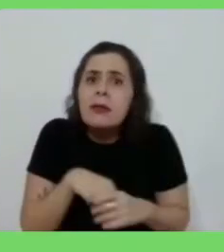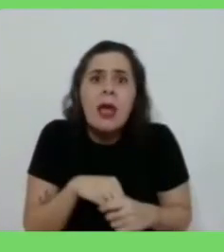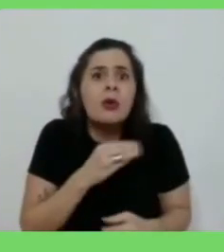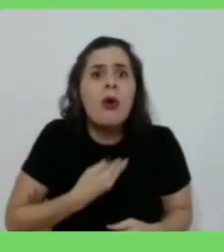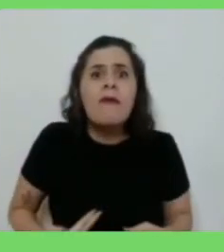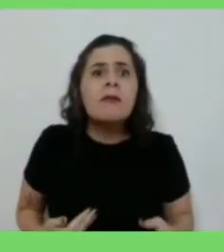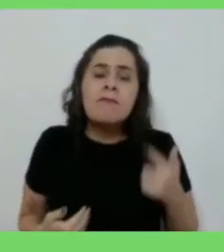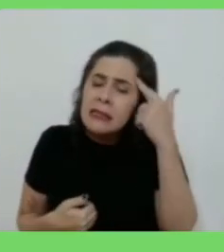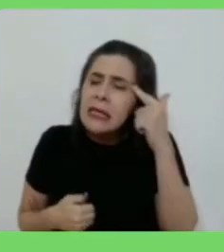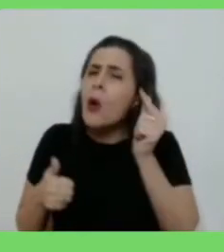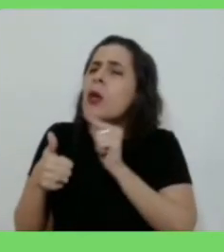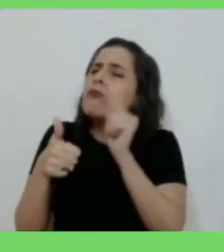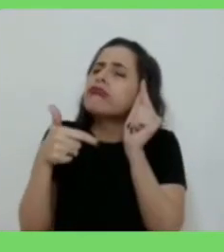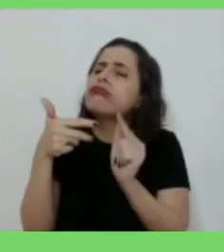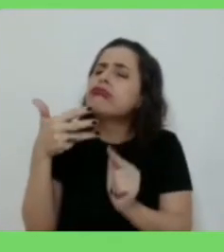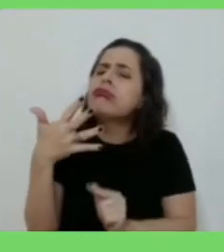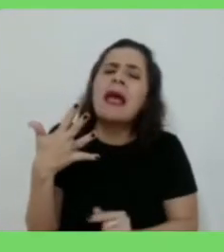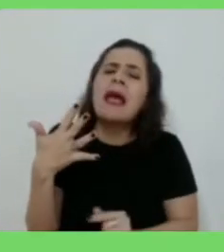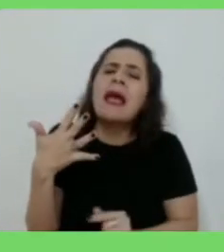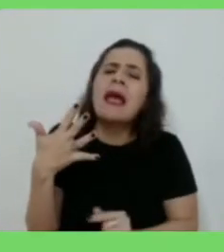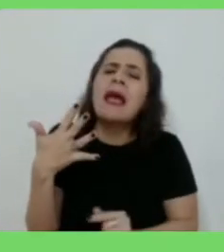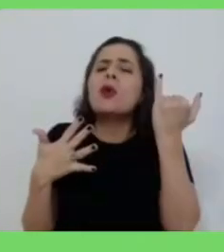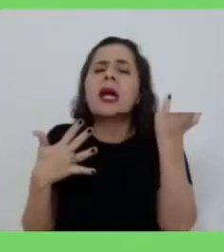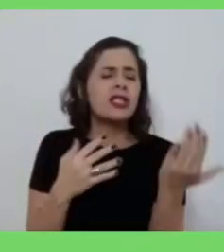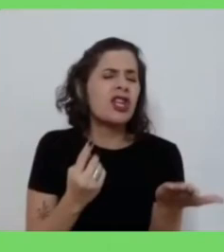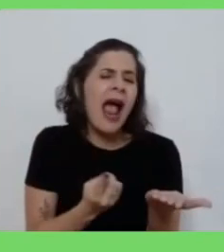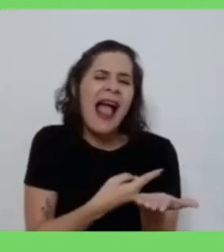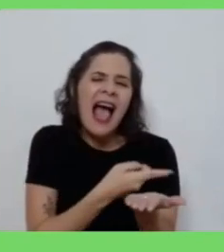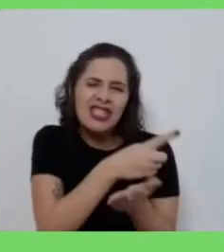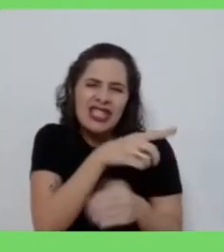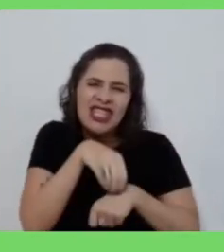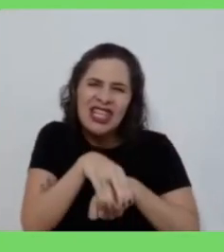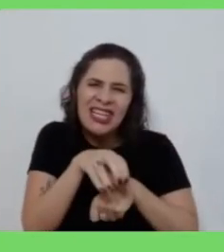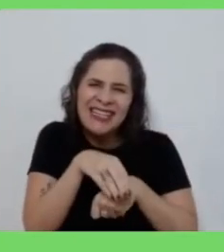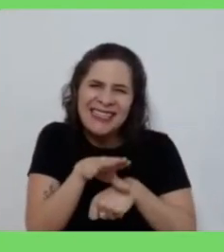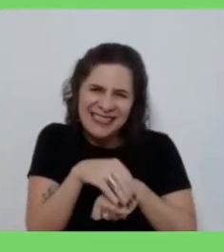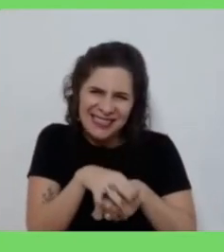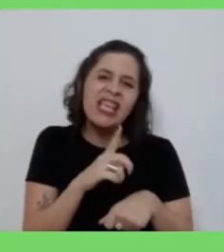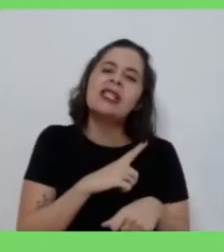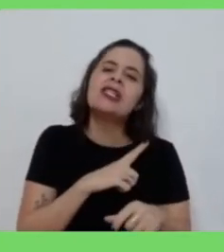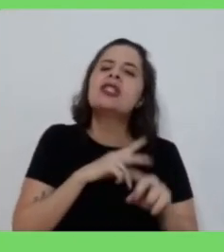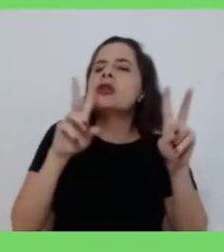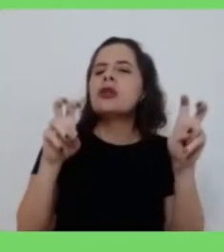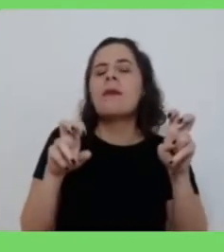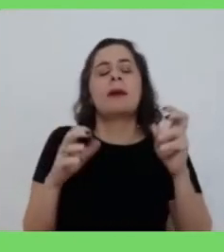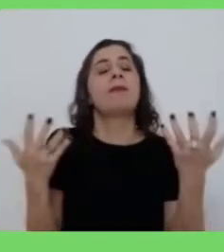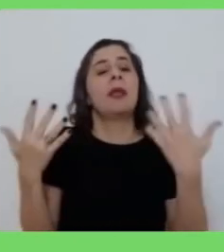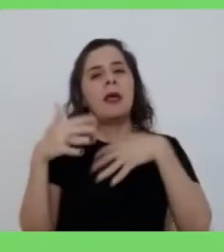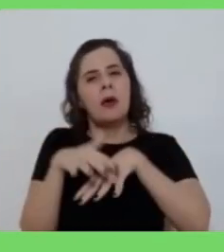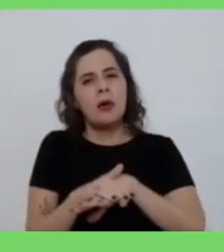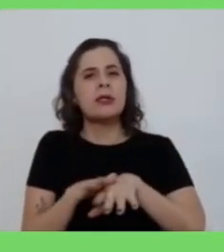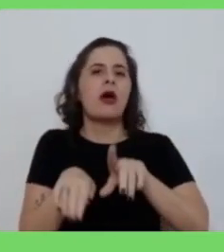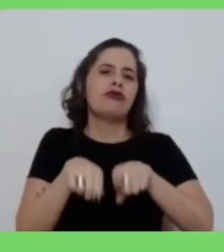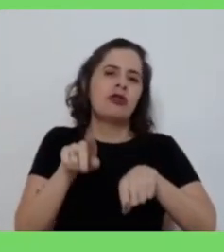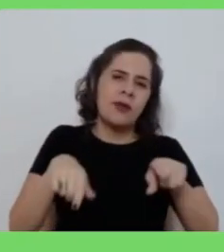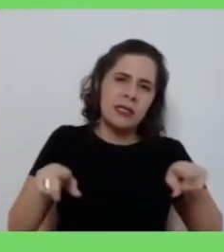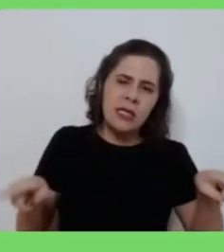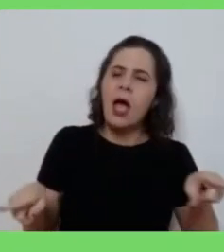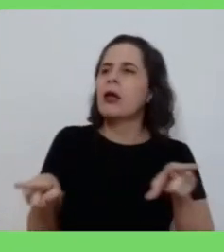prioridades que a gente elencou ali na cartilha que trazia questões de inclusão em diversidade indústria